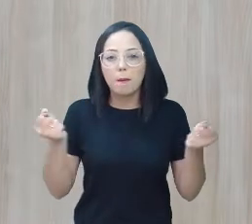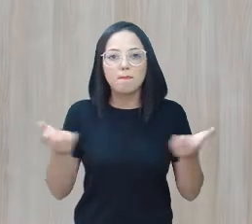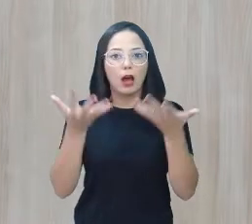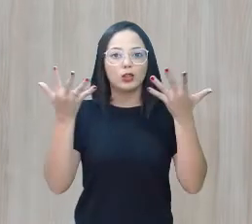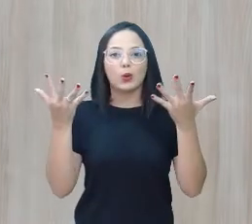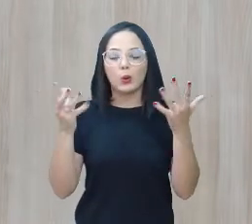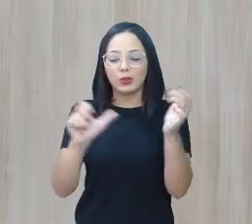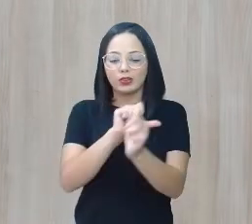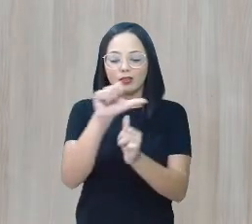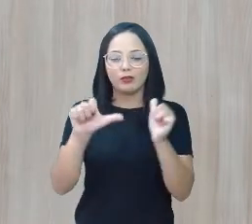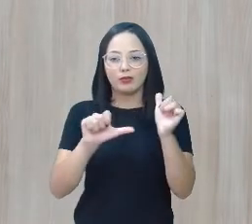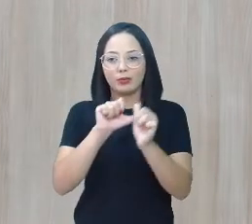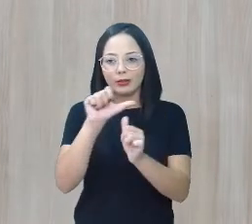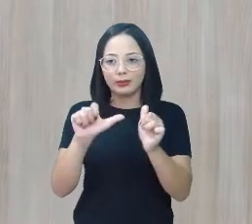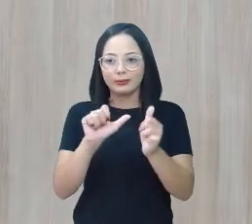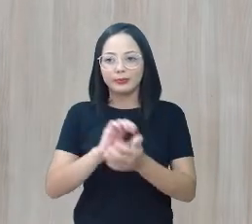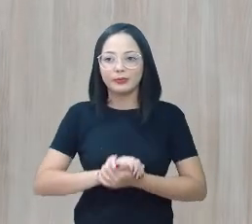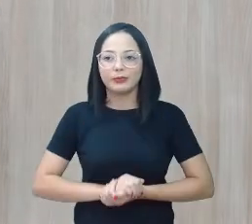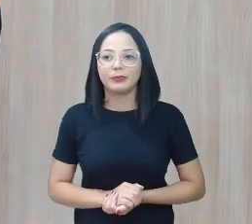é transformador.